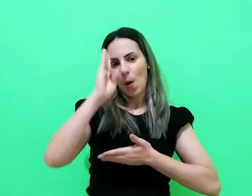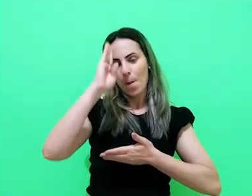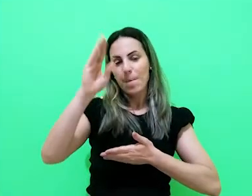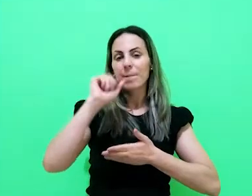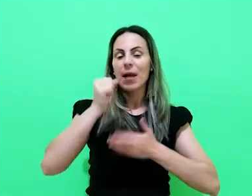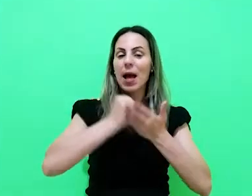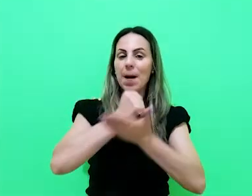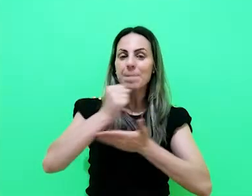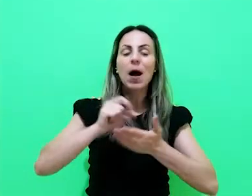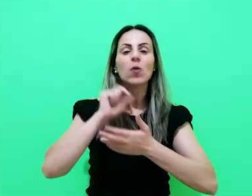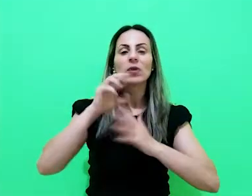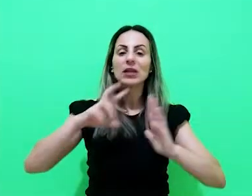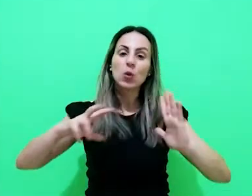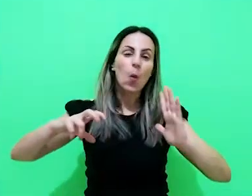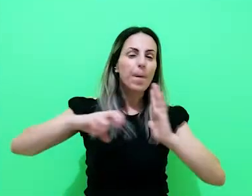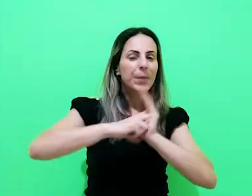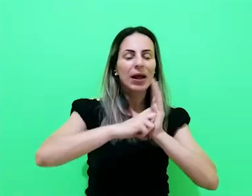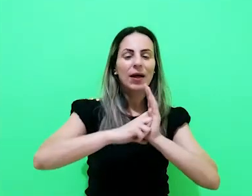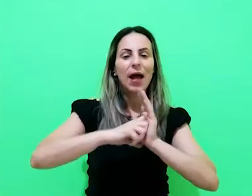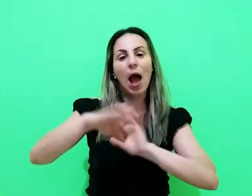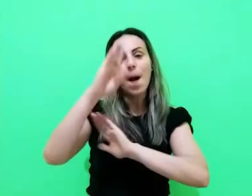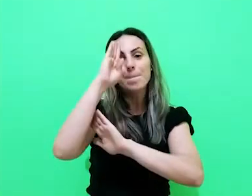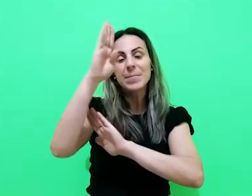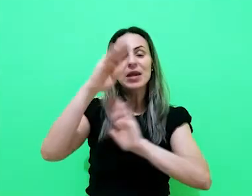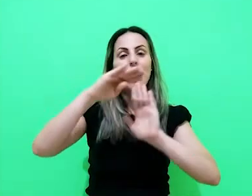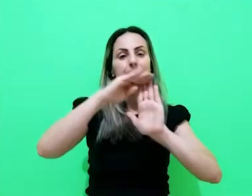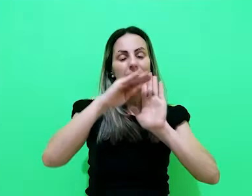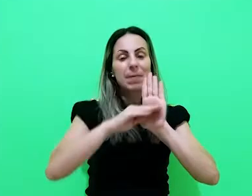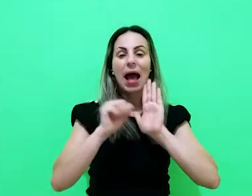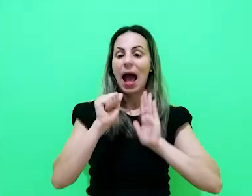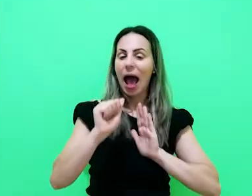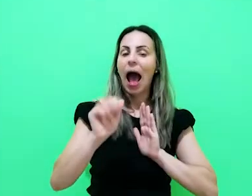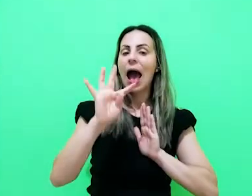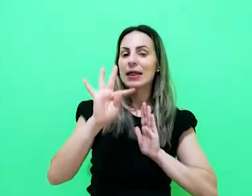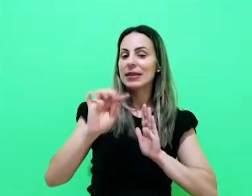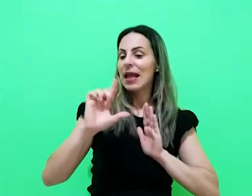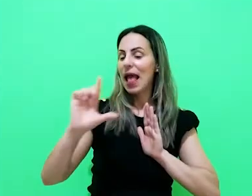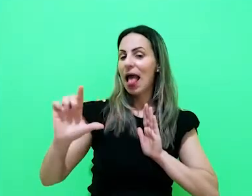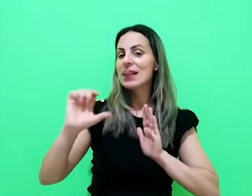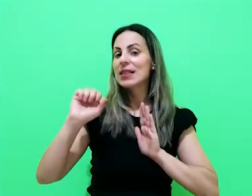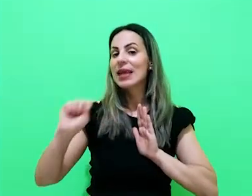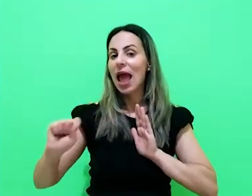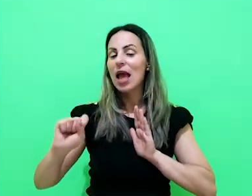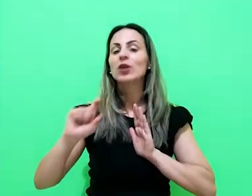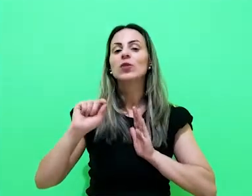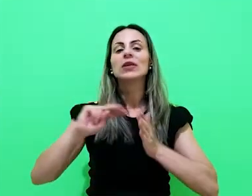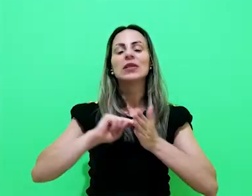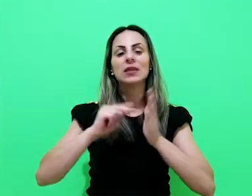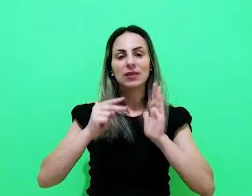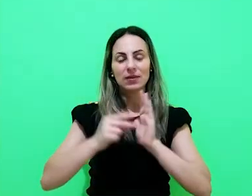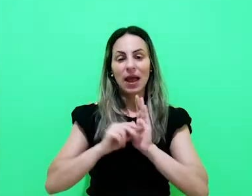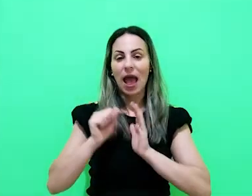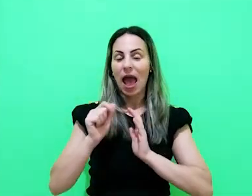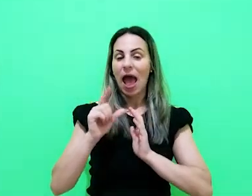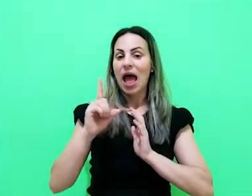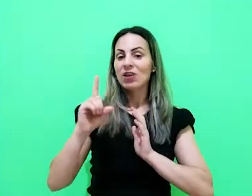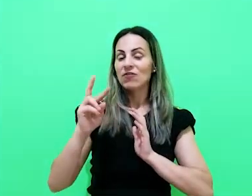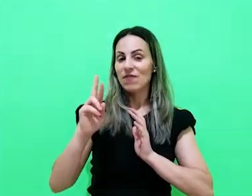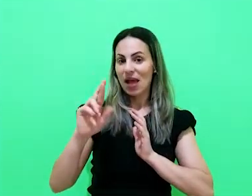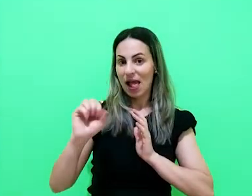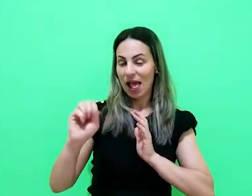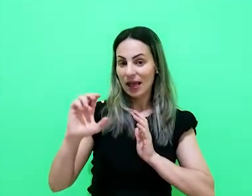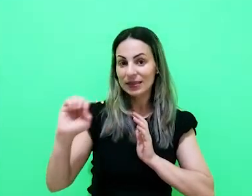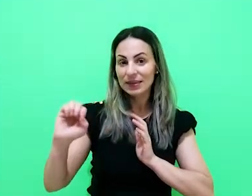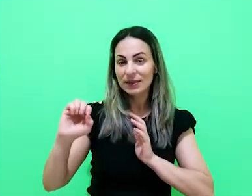do atendimento do traumatizado, as prioridades do ATLS, né? ATLS quer dizer Advanced Trauma